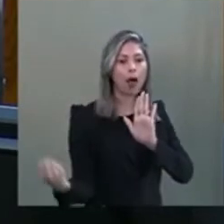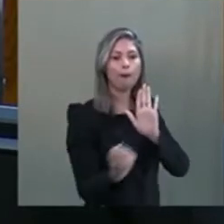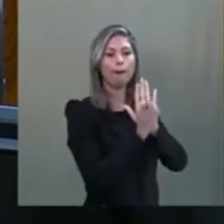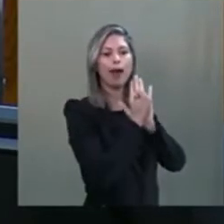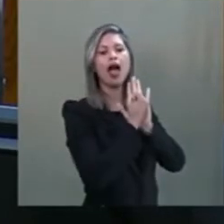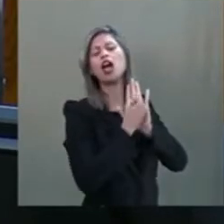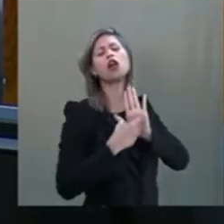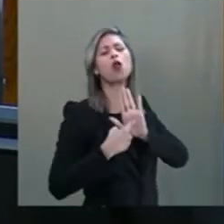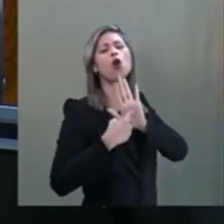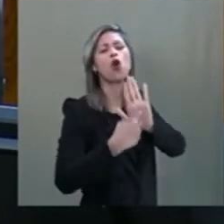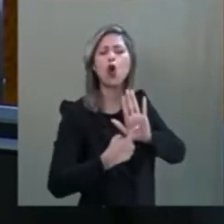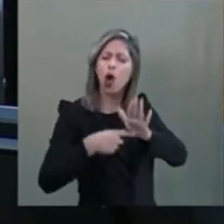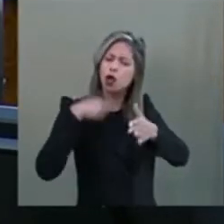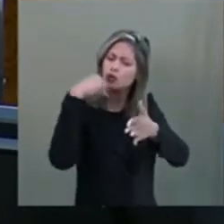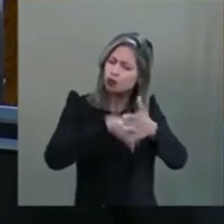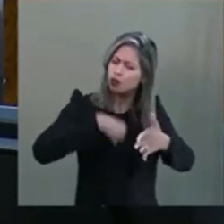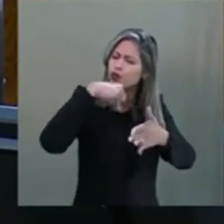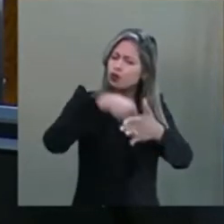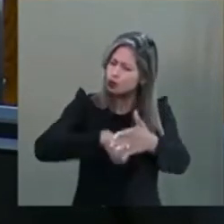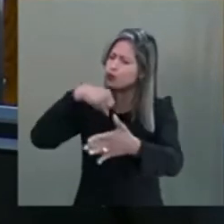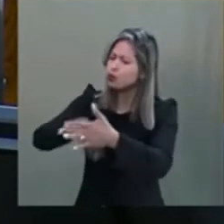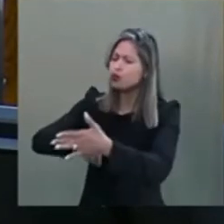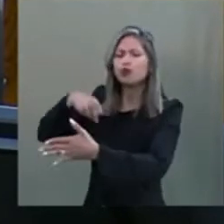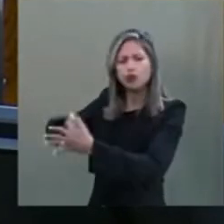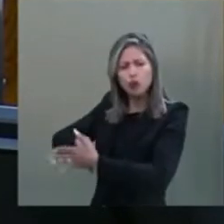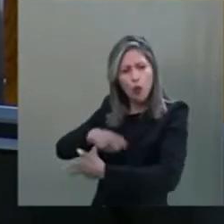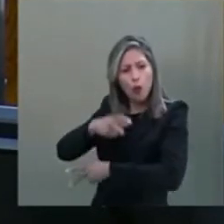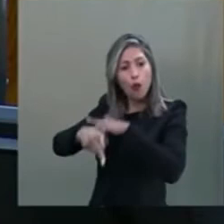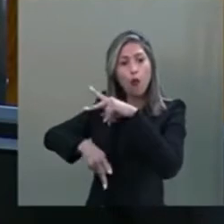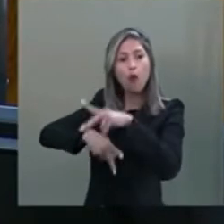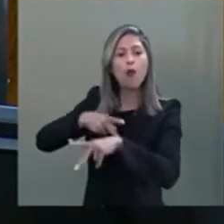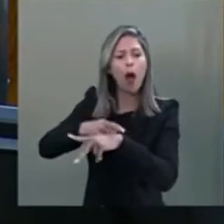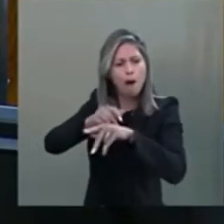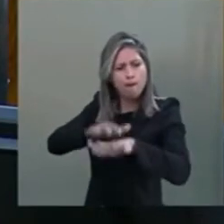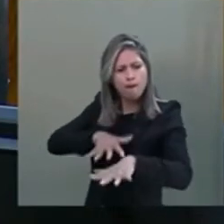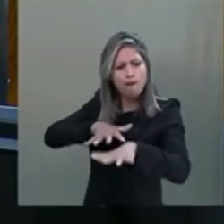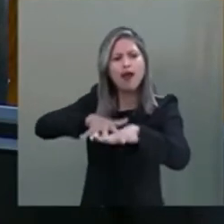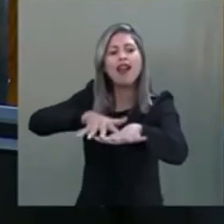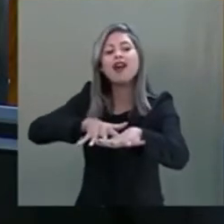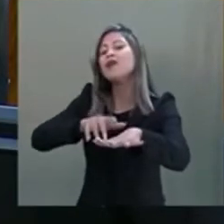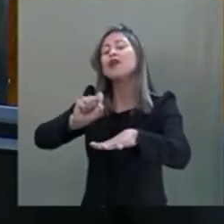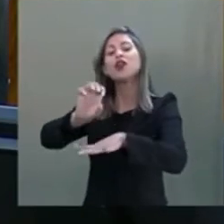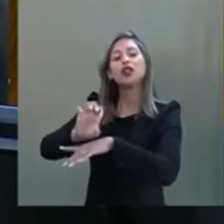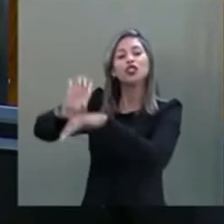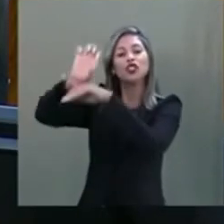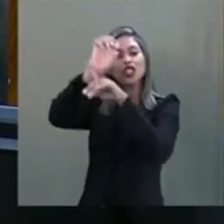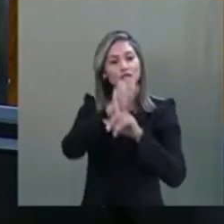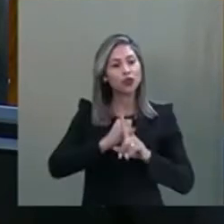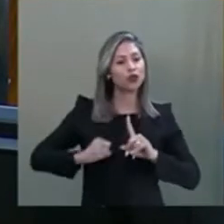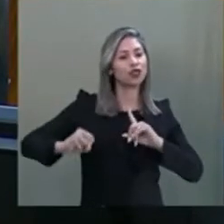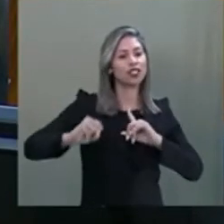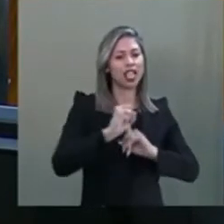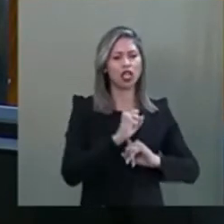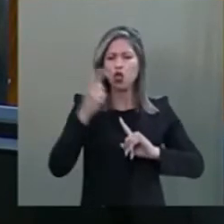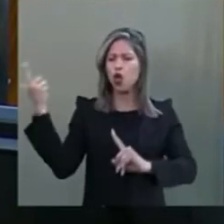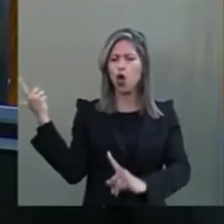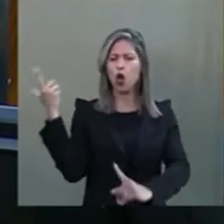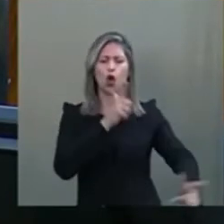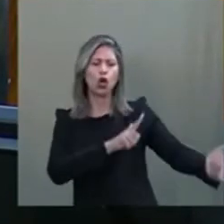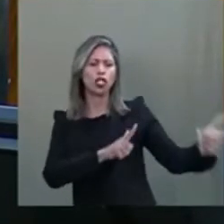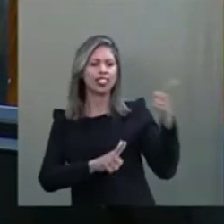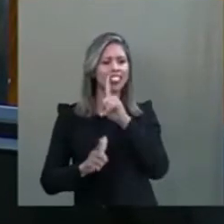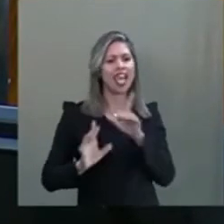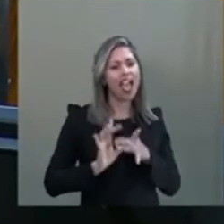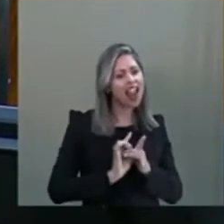da luta popular como prioritária ao Estado e à sociedade. Com a conquista da